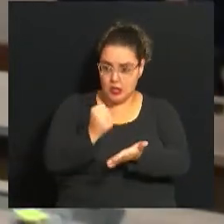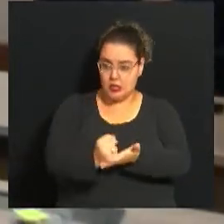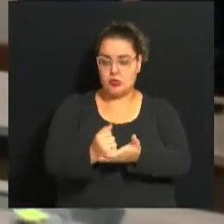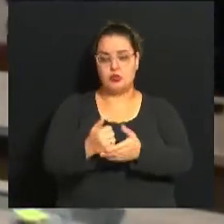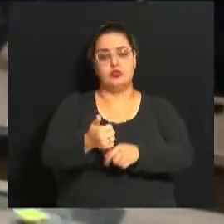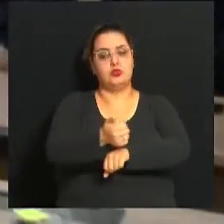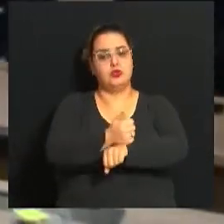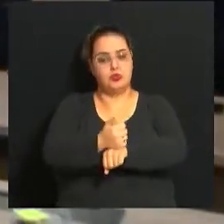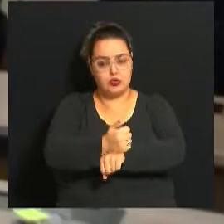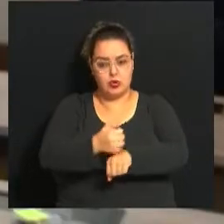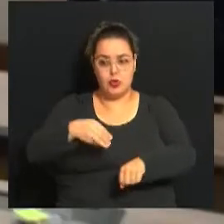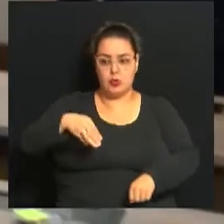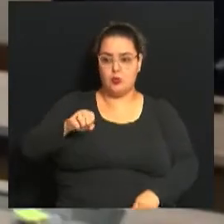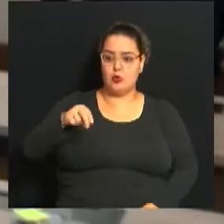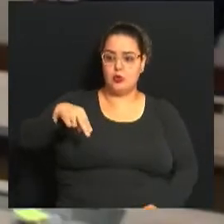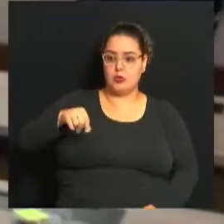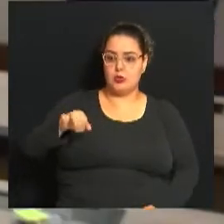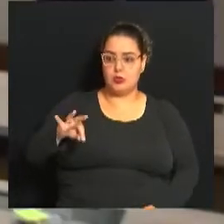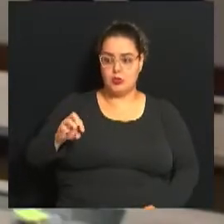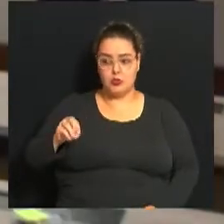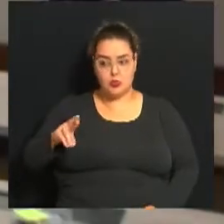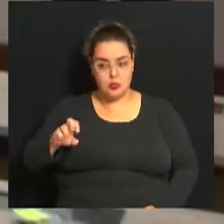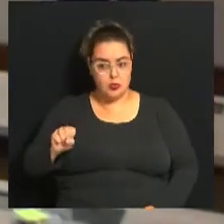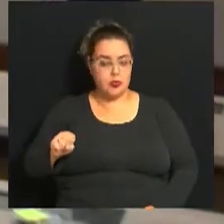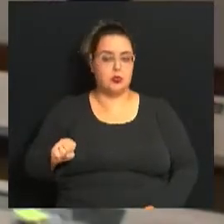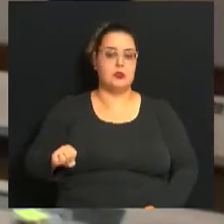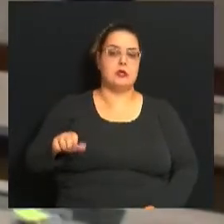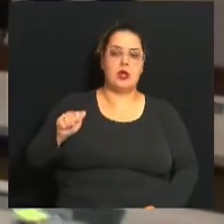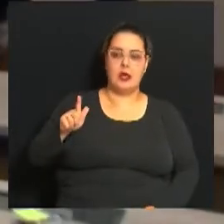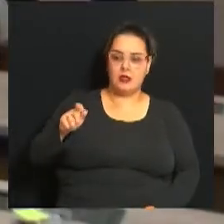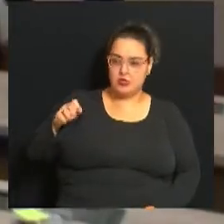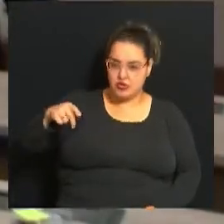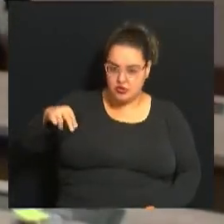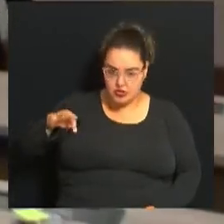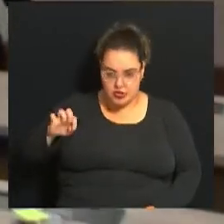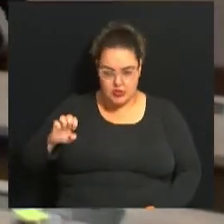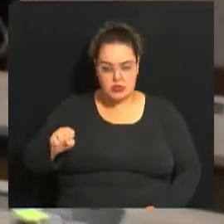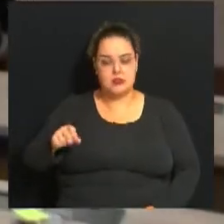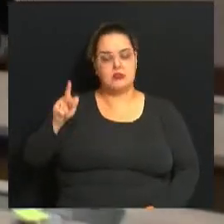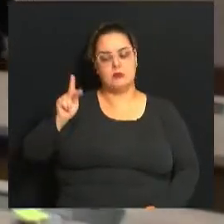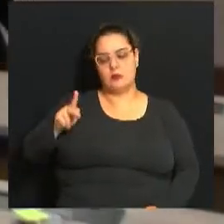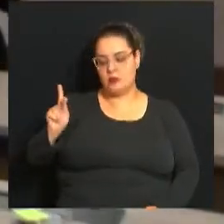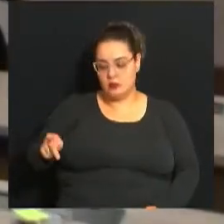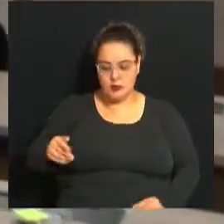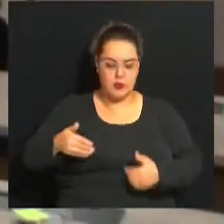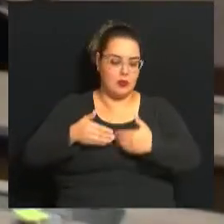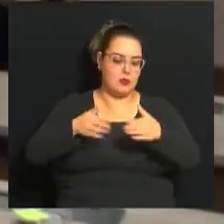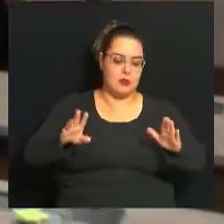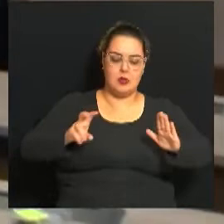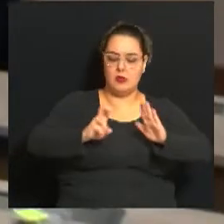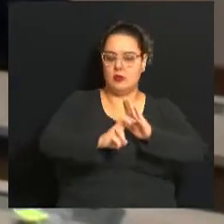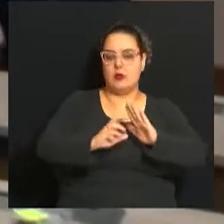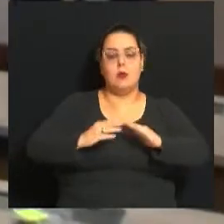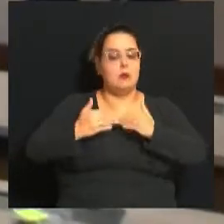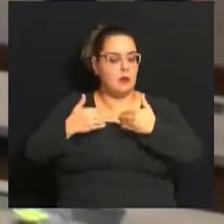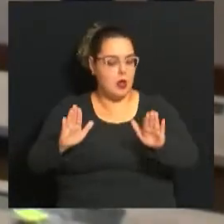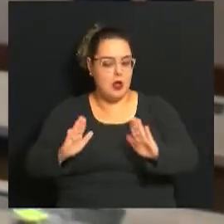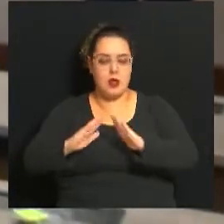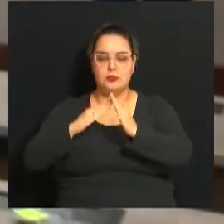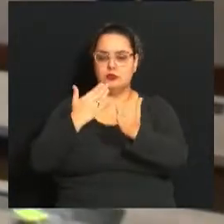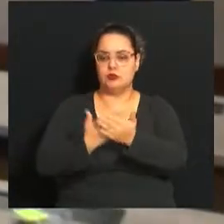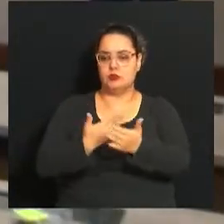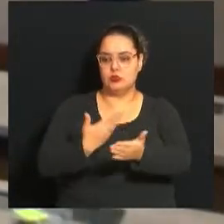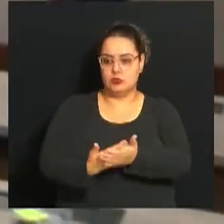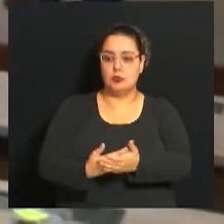monitores, agentes de educação infantil, professor, ampliando creche, ampliando escola. Essa é uma necessidade,